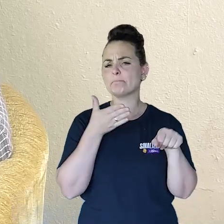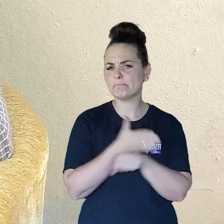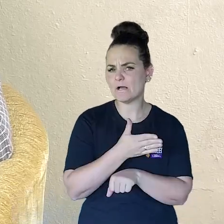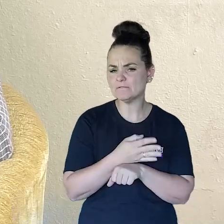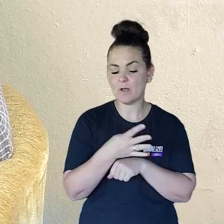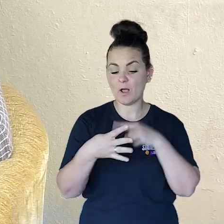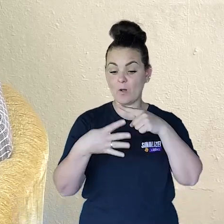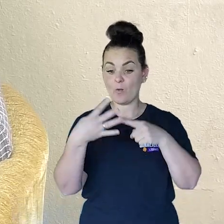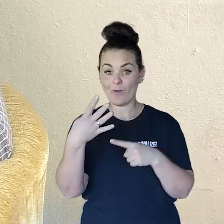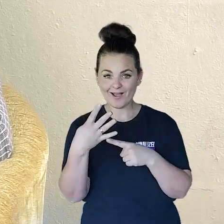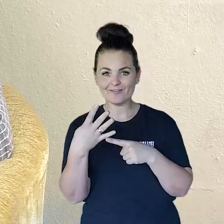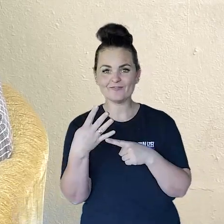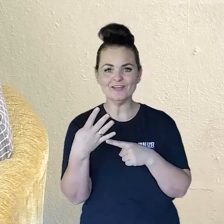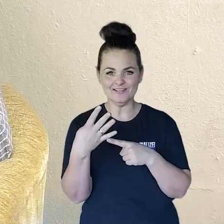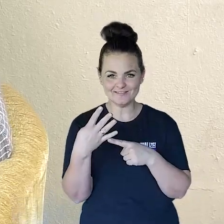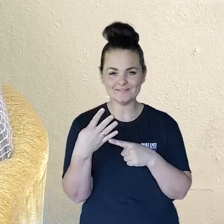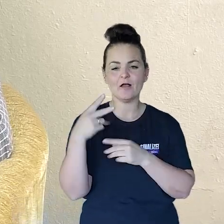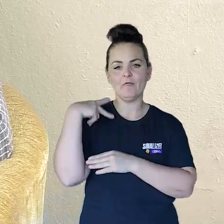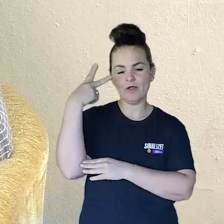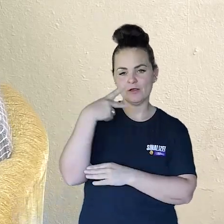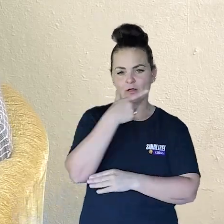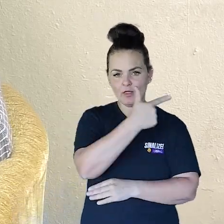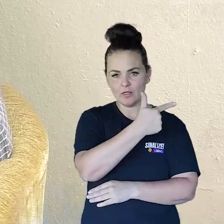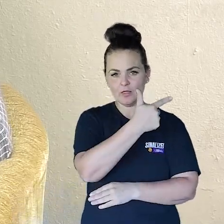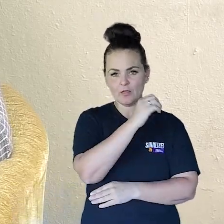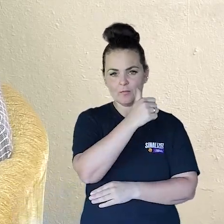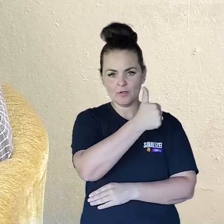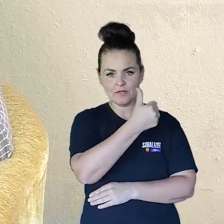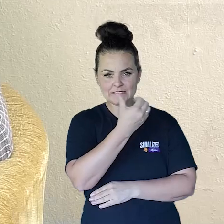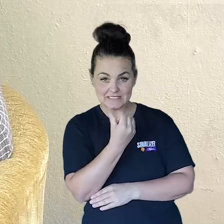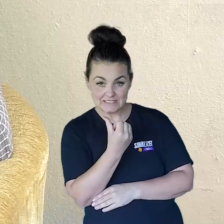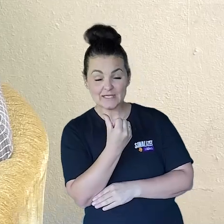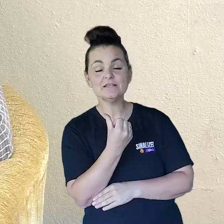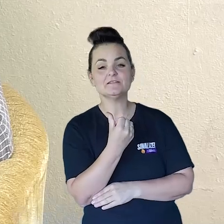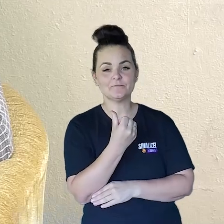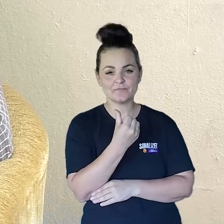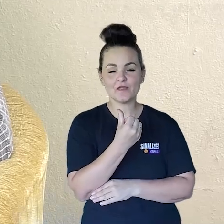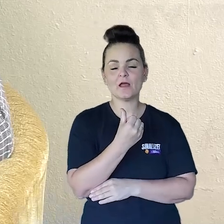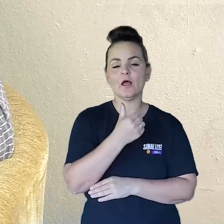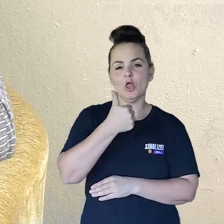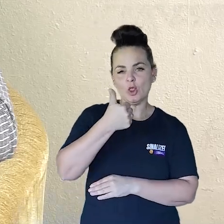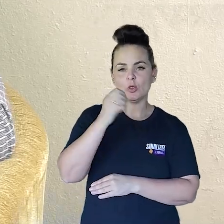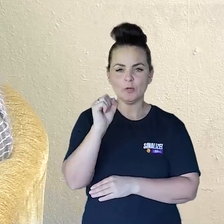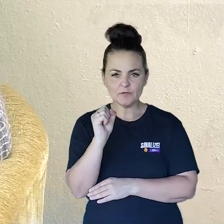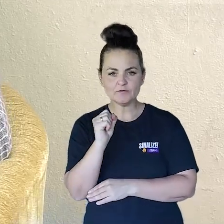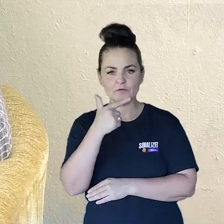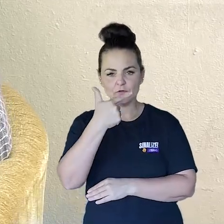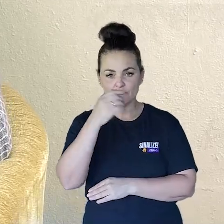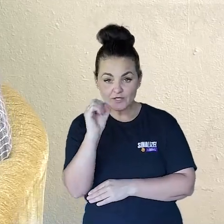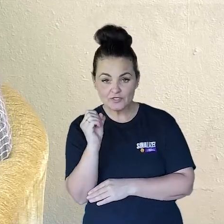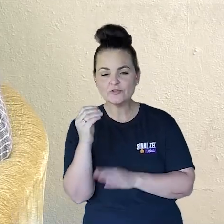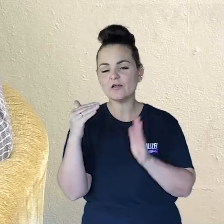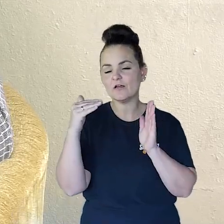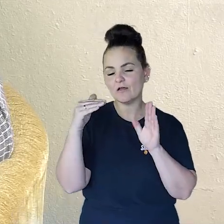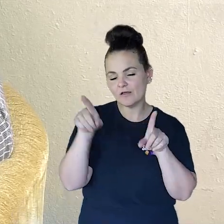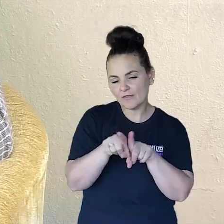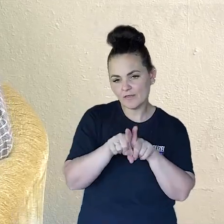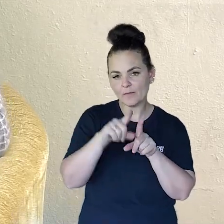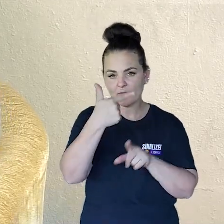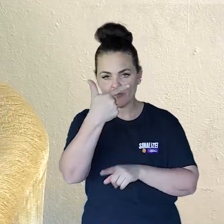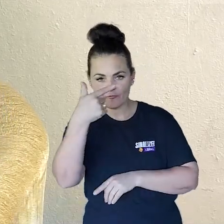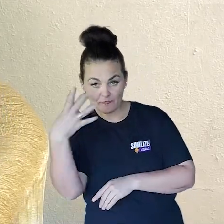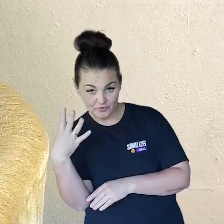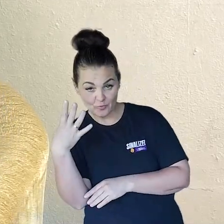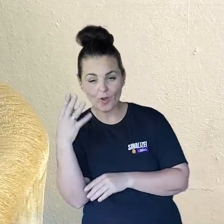para vereador, em 2012, 16, 20 e agora 24. Cada eleição eu